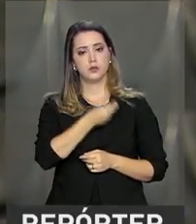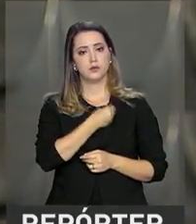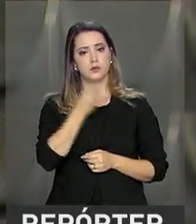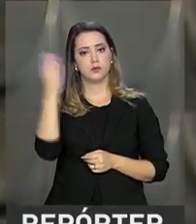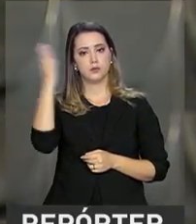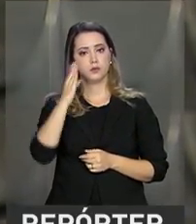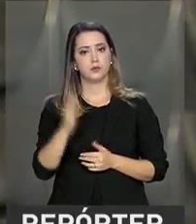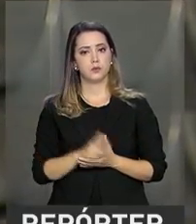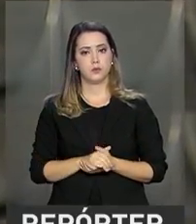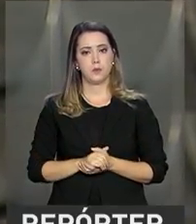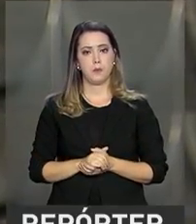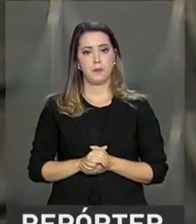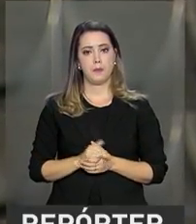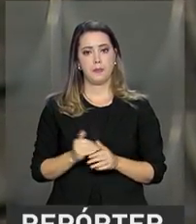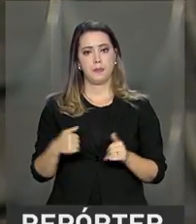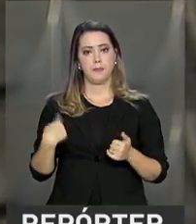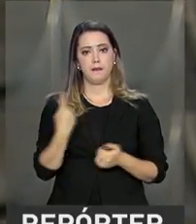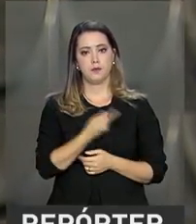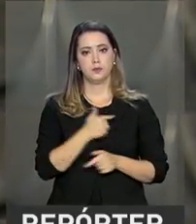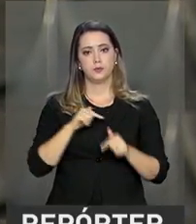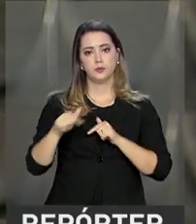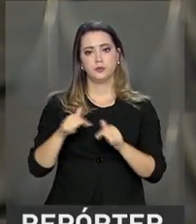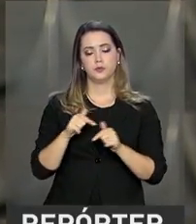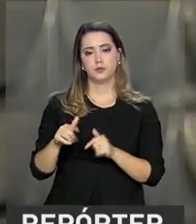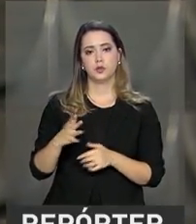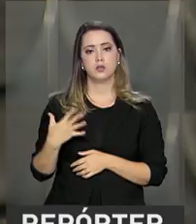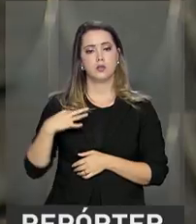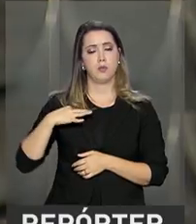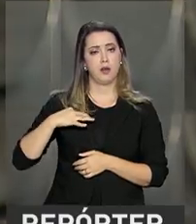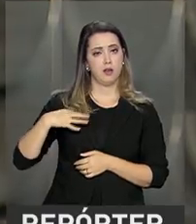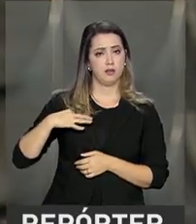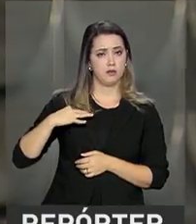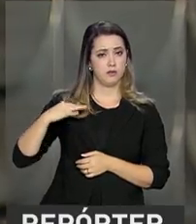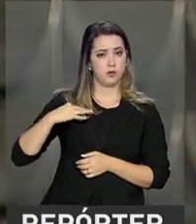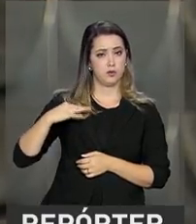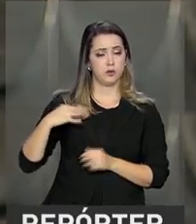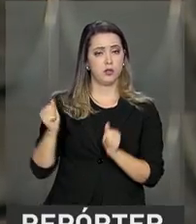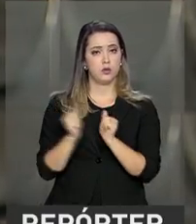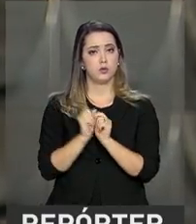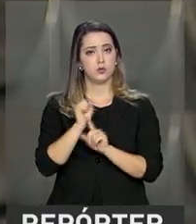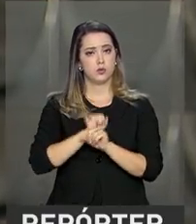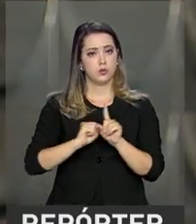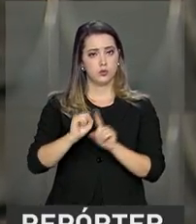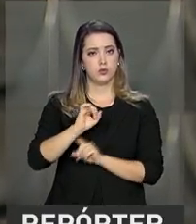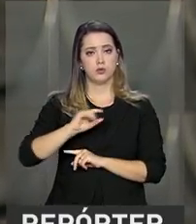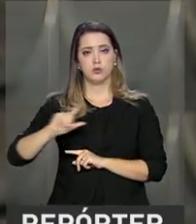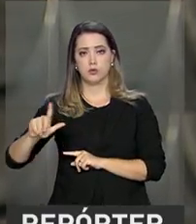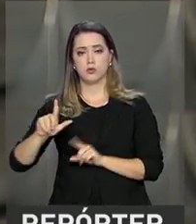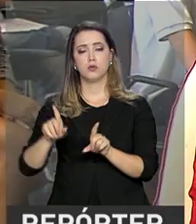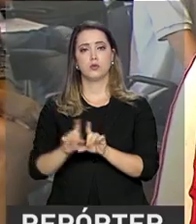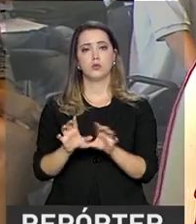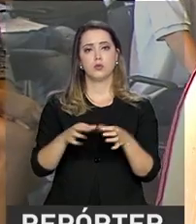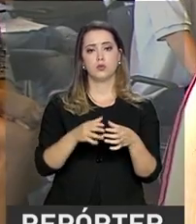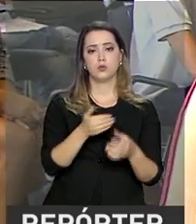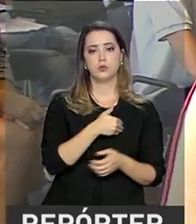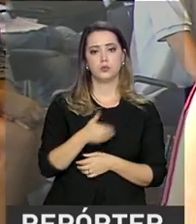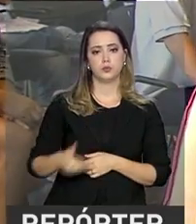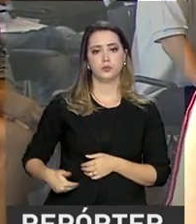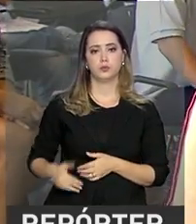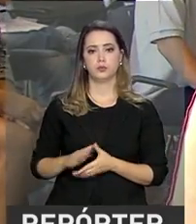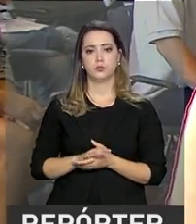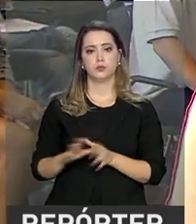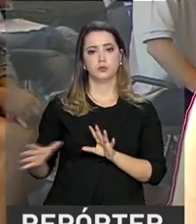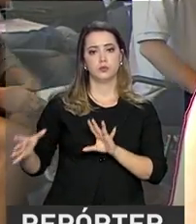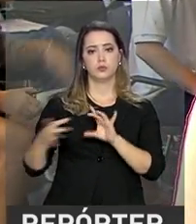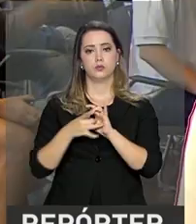Brasil. E é para isso que todos nós trabalhamos, voluntários da sociedade civil e servidores públicos. A parceria entre a